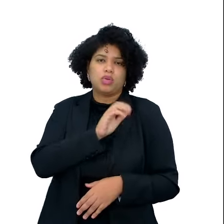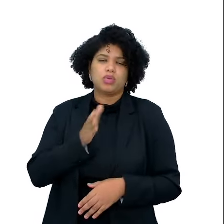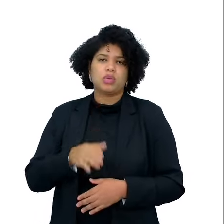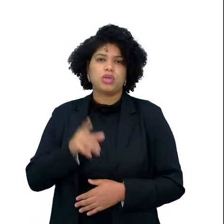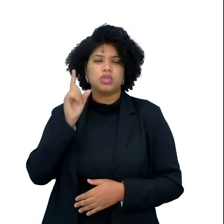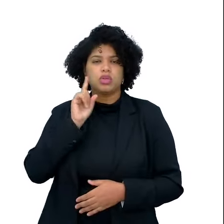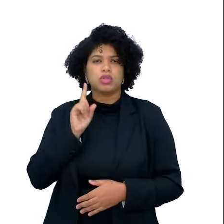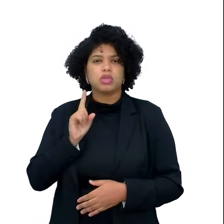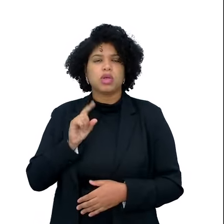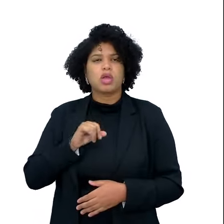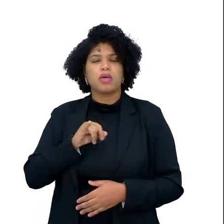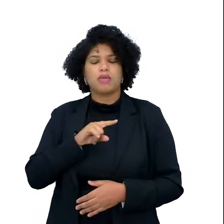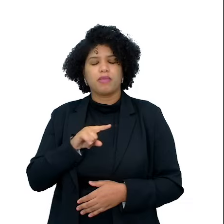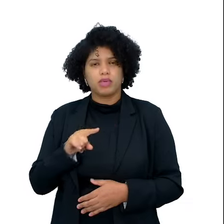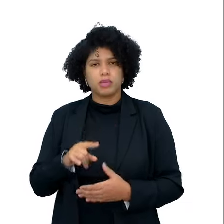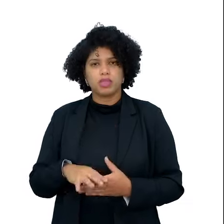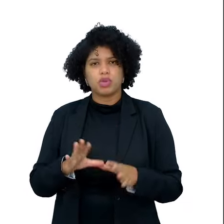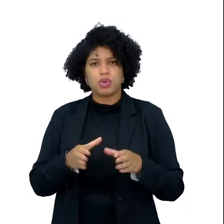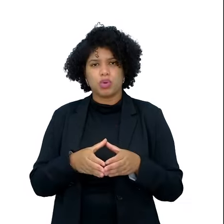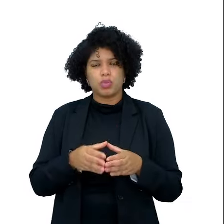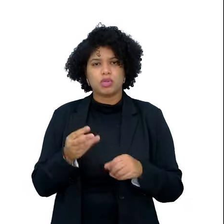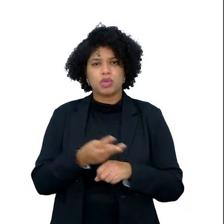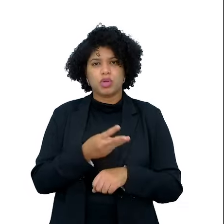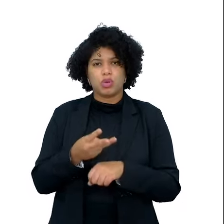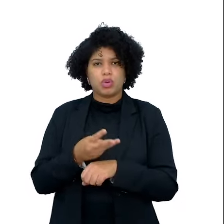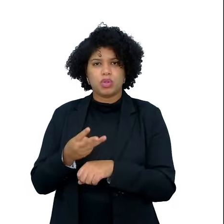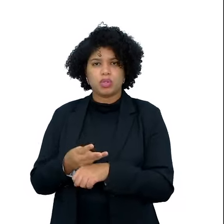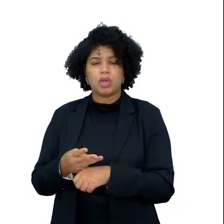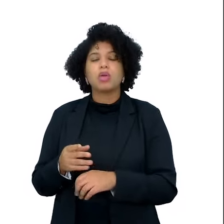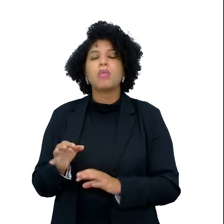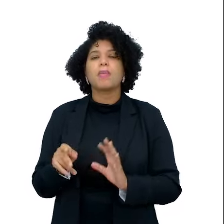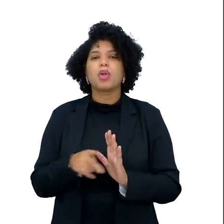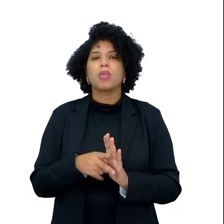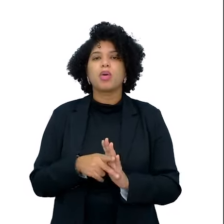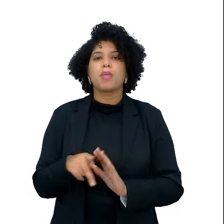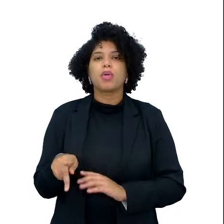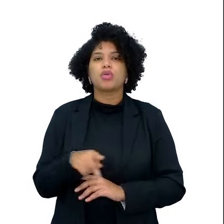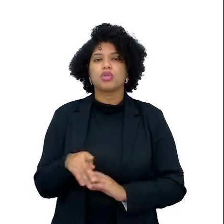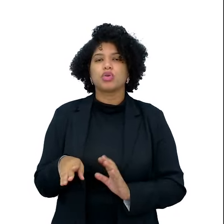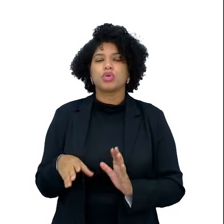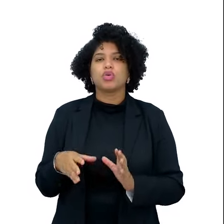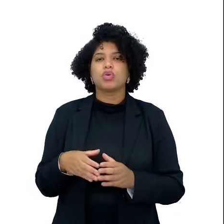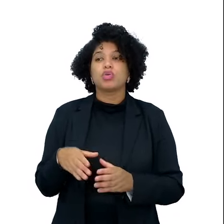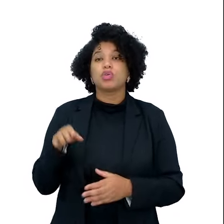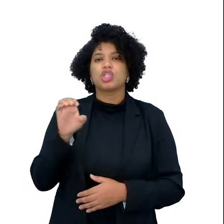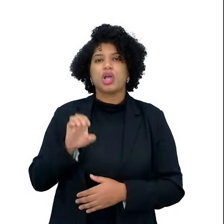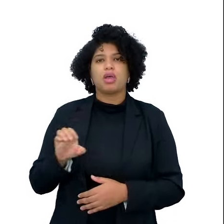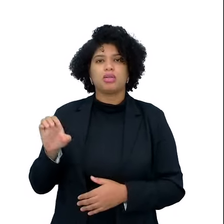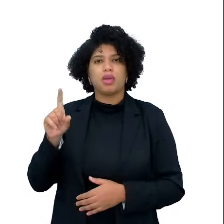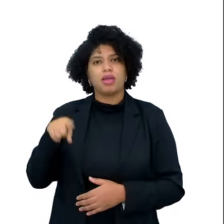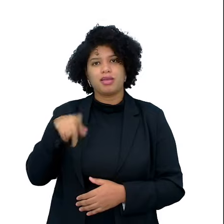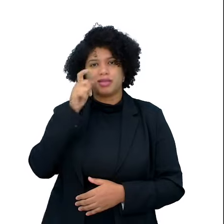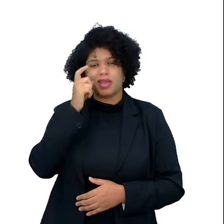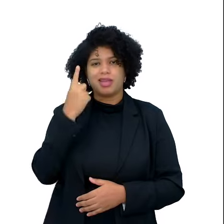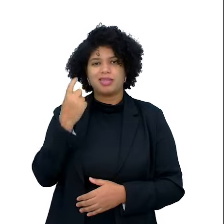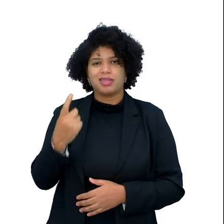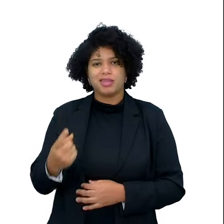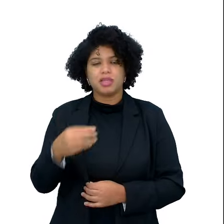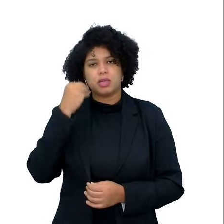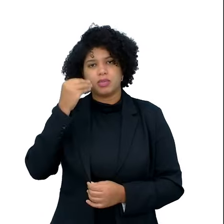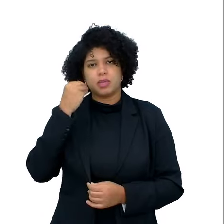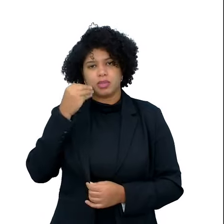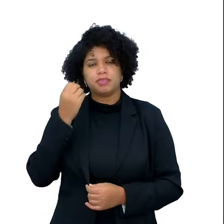vocês estão presentes em alguns grupos de WhatsApp, de professores do estado. É importante e é interessante, tá? A gente conhecer esses